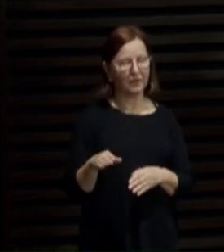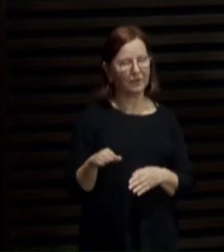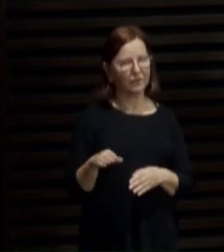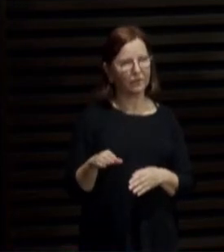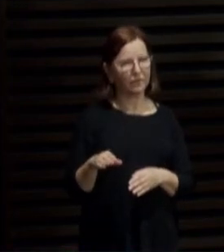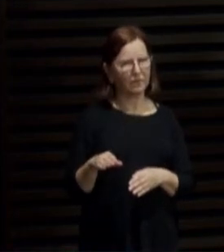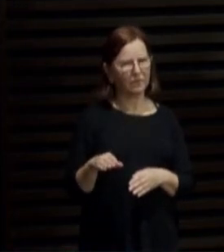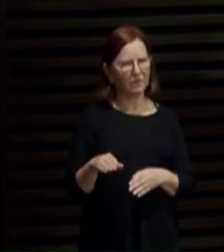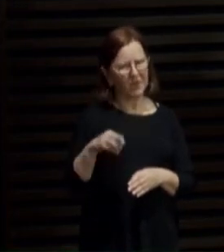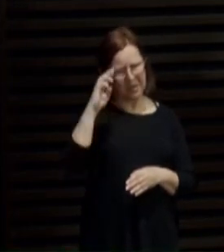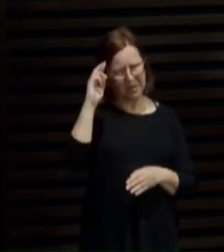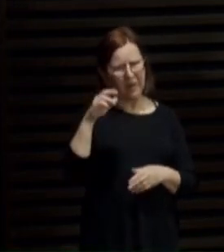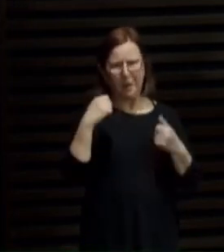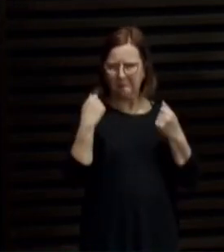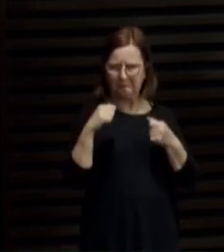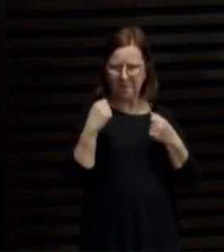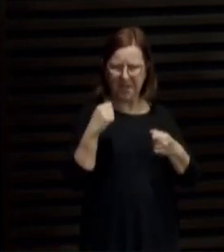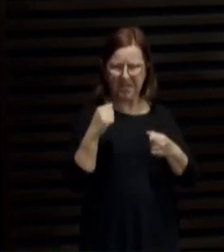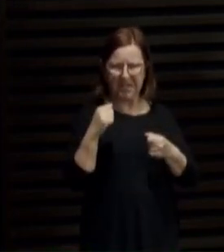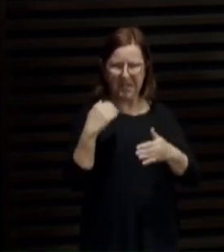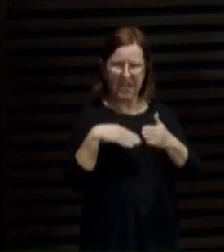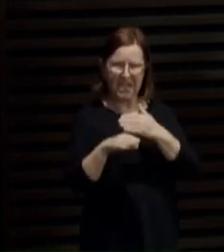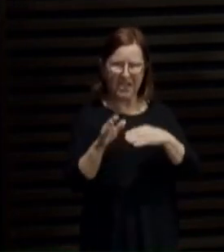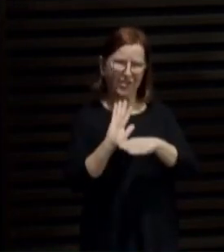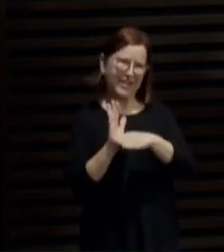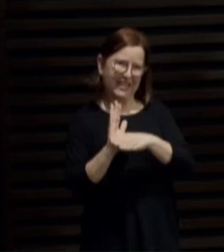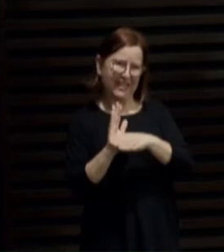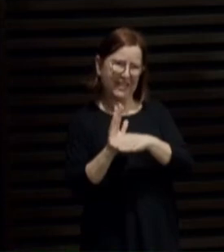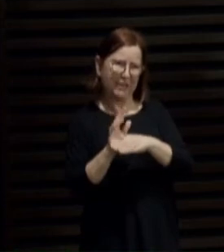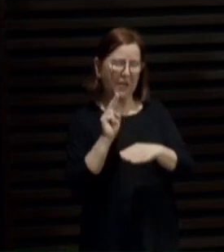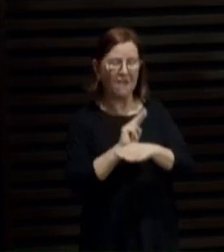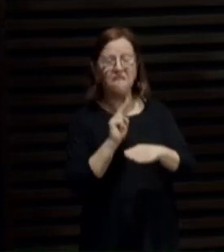O senhor precisa ir lá na frente do cinema para vigiar esses crentes.